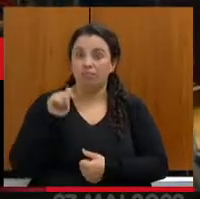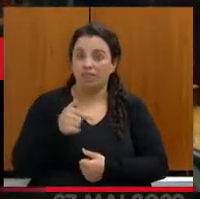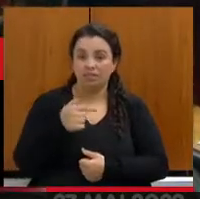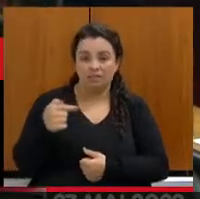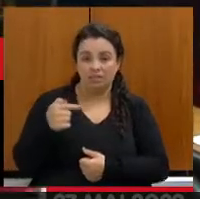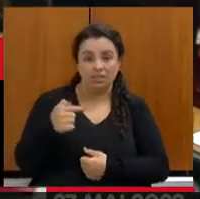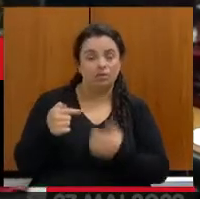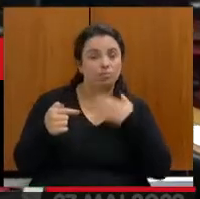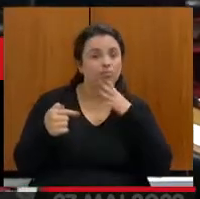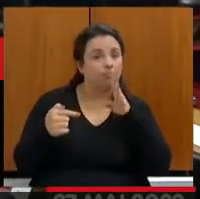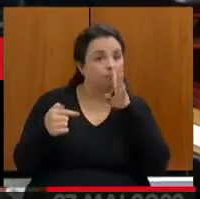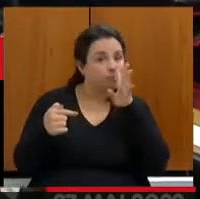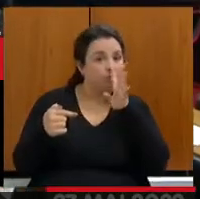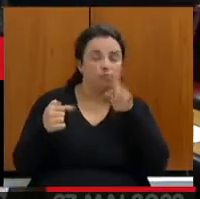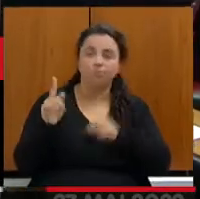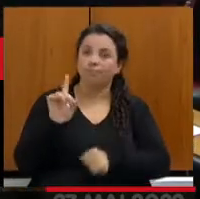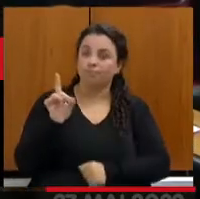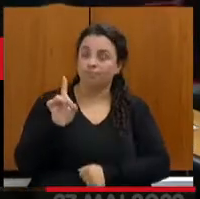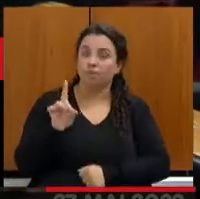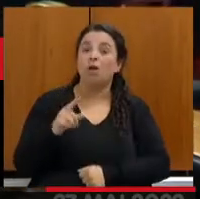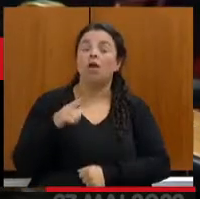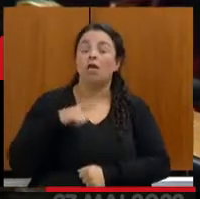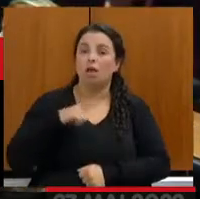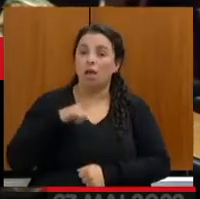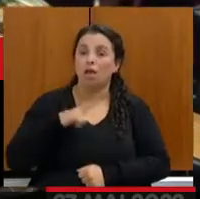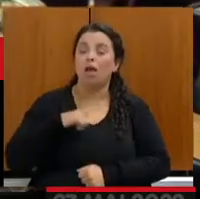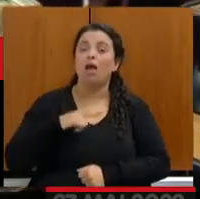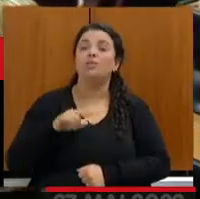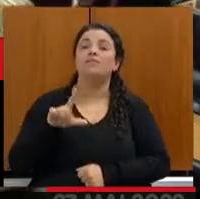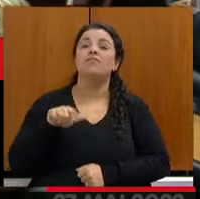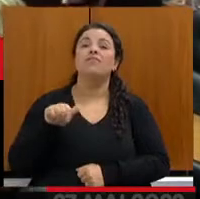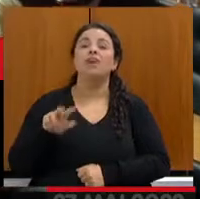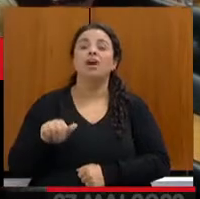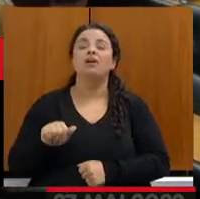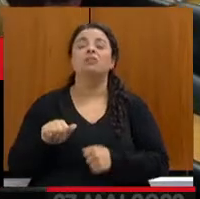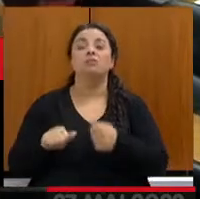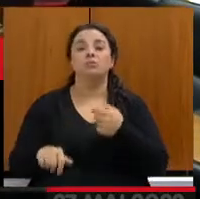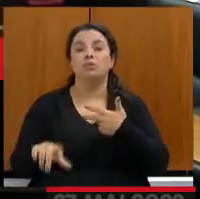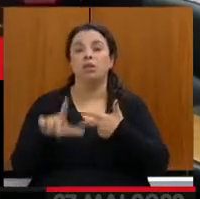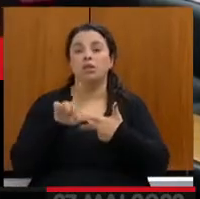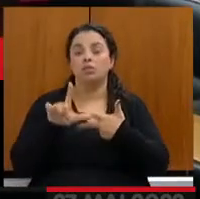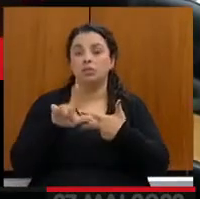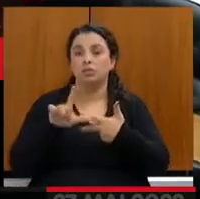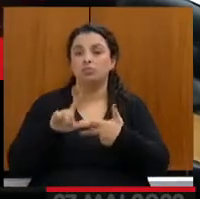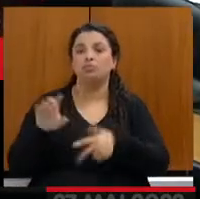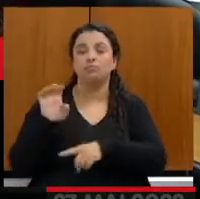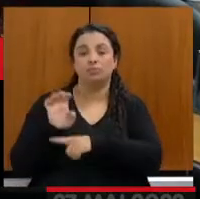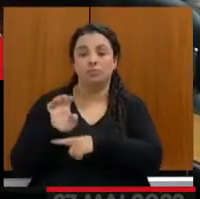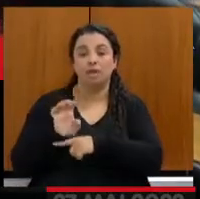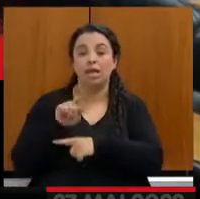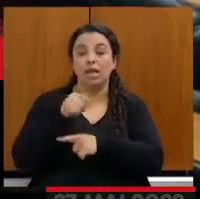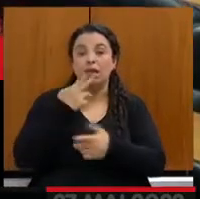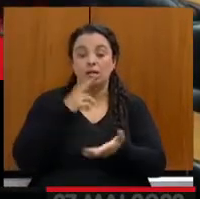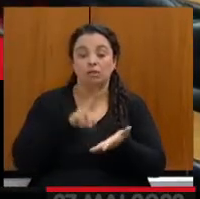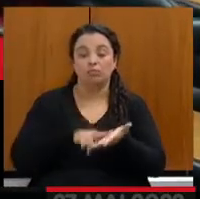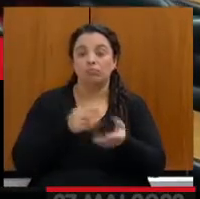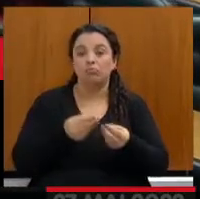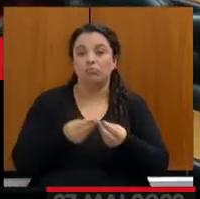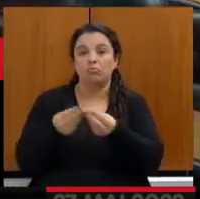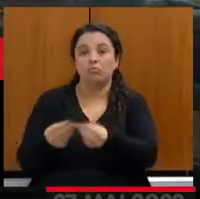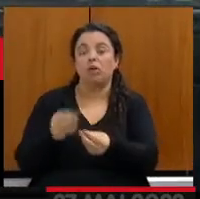as vagas de parlamentares do Legislativo estadual e o documento será encaminhado à diversos poderes e